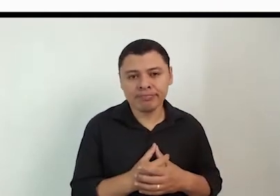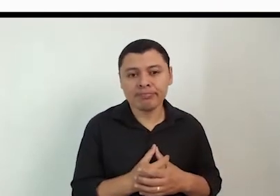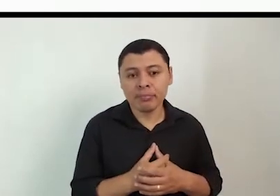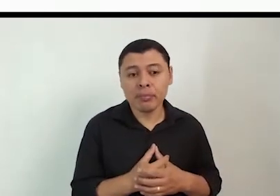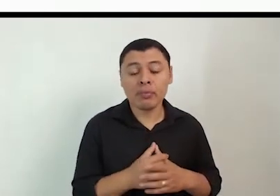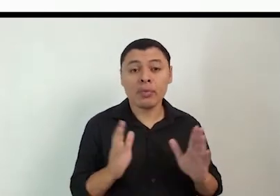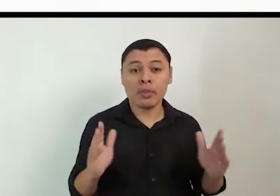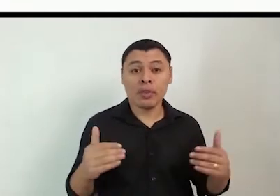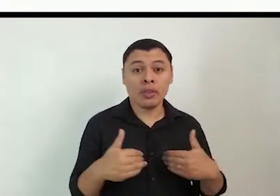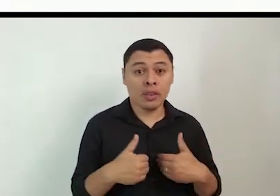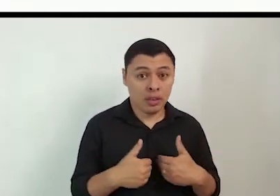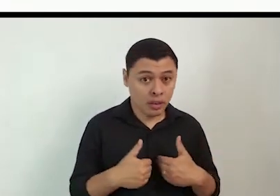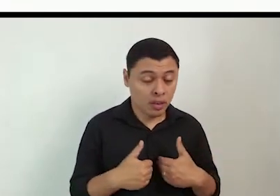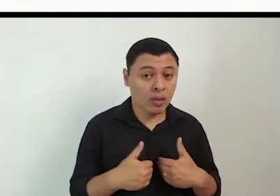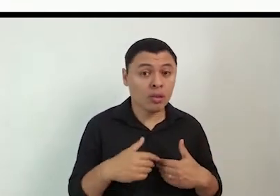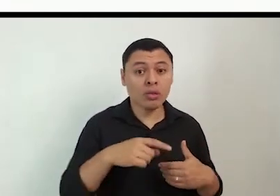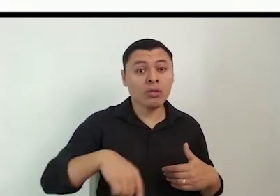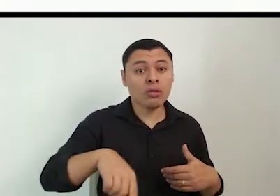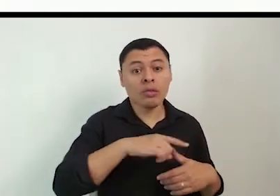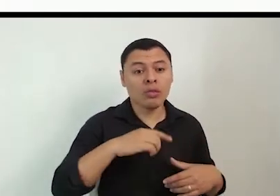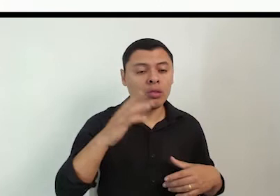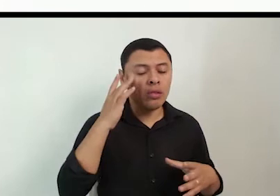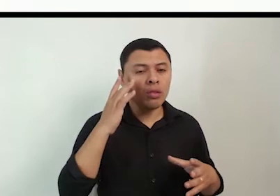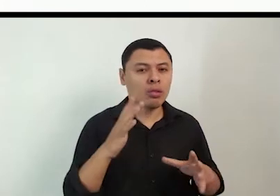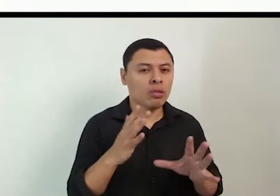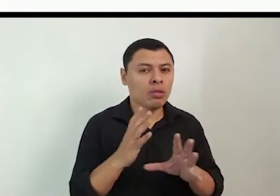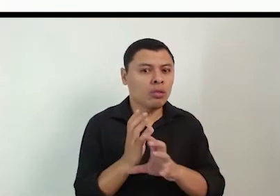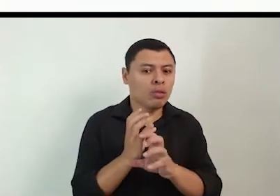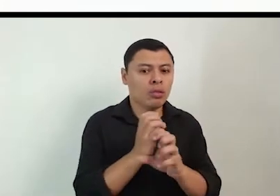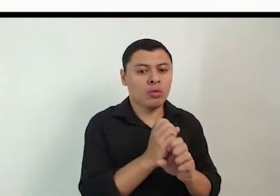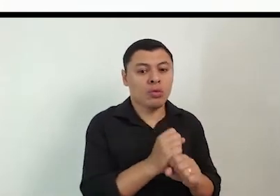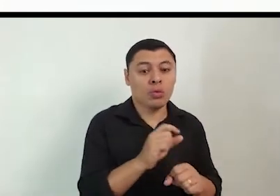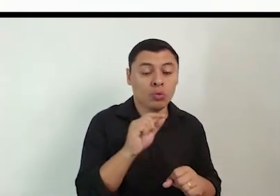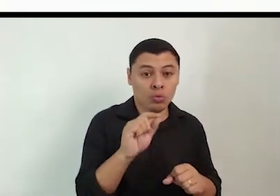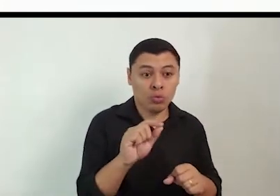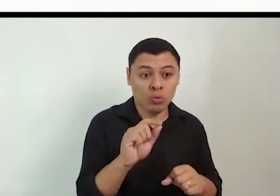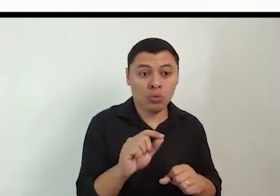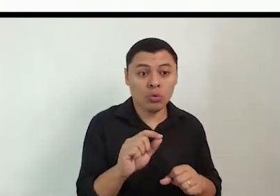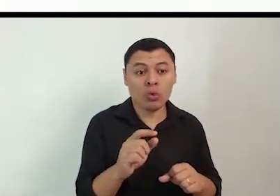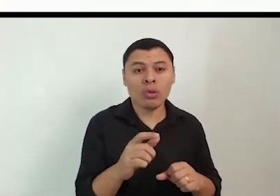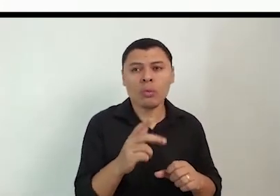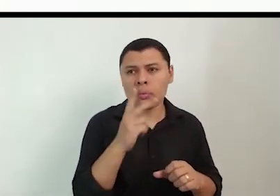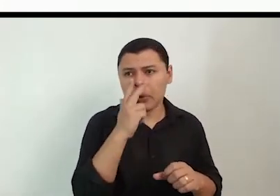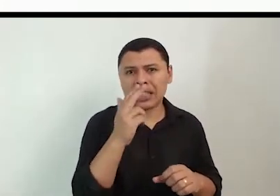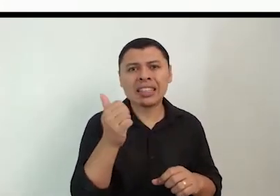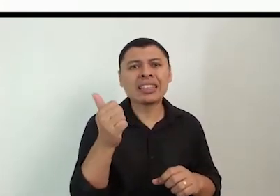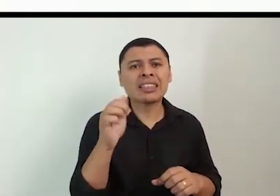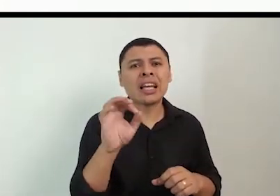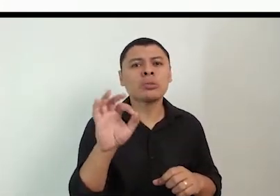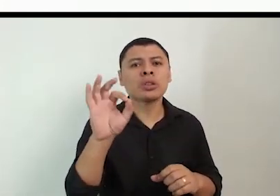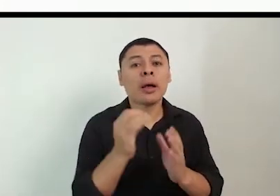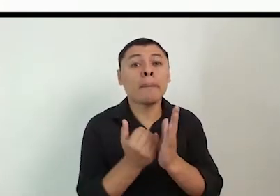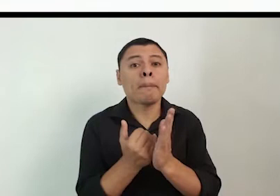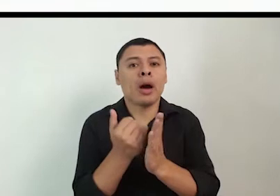principalmente, a gente tem uma estimativa de um artigo aí que publicou que tem quase que 10% mais chances de